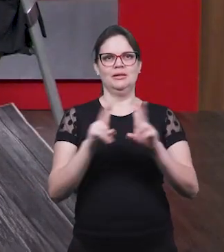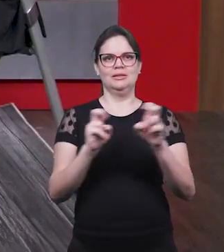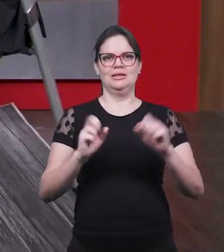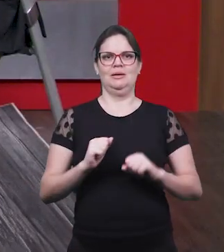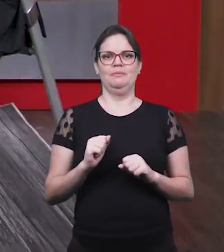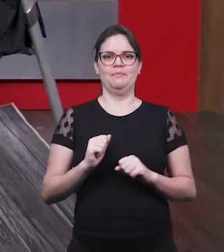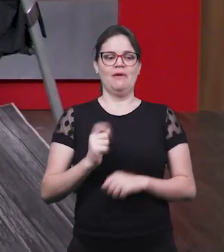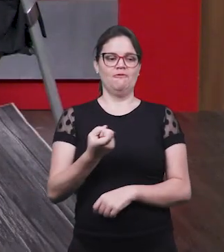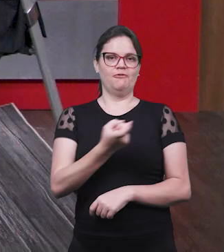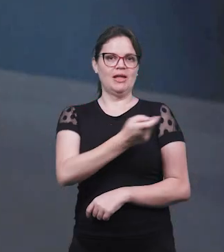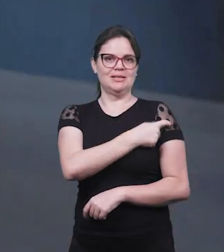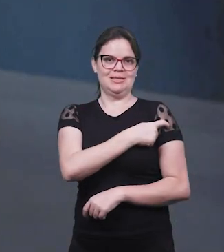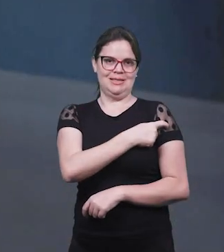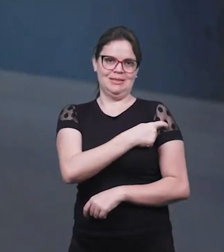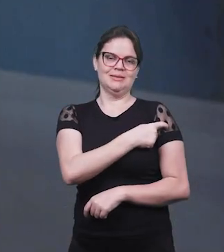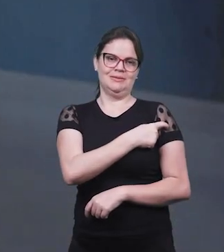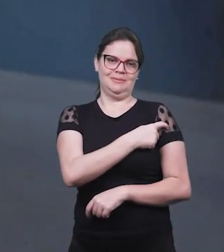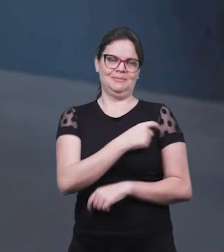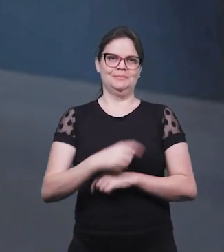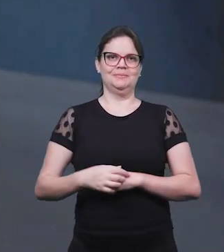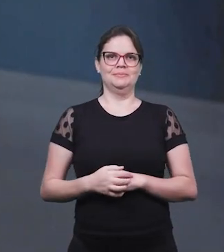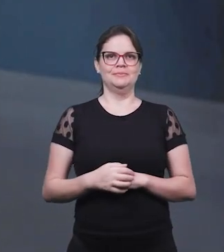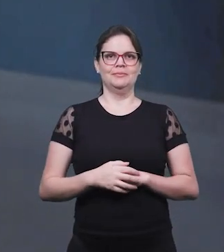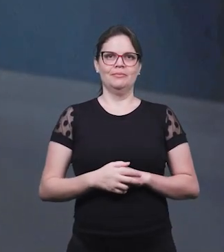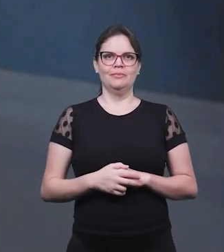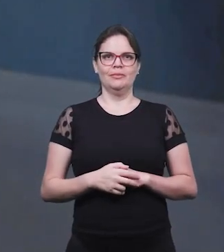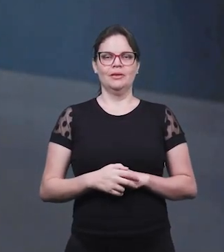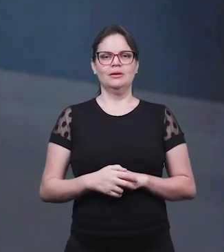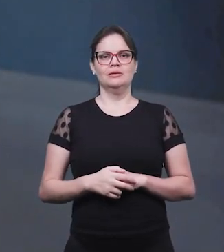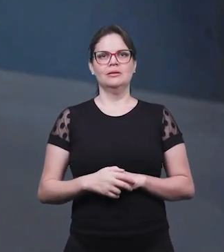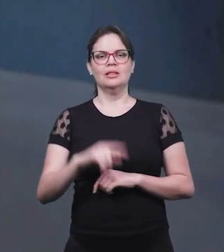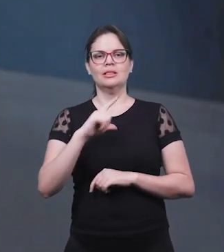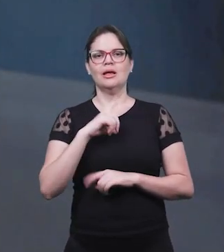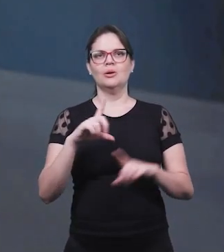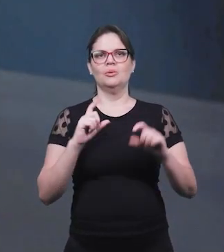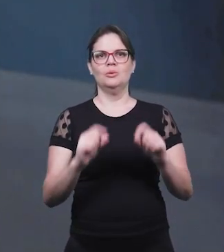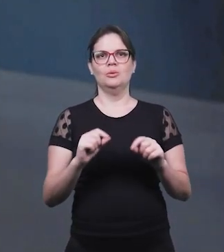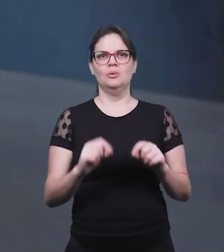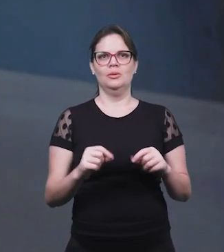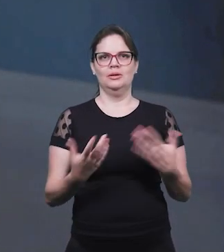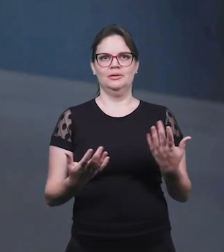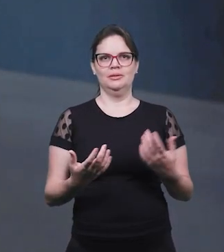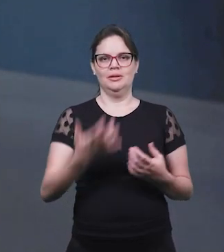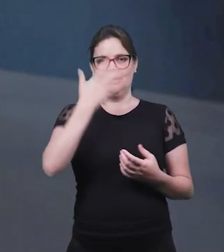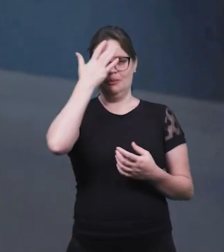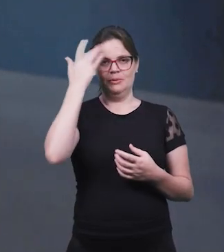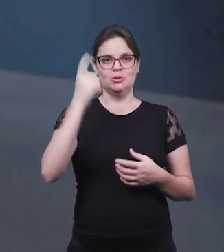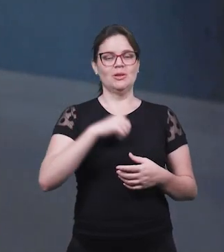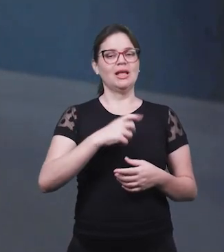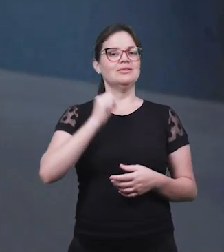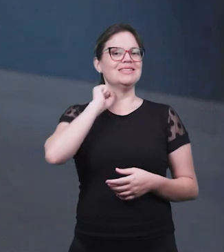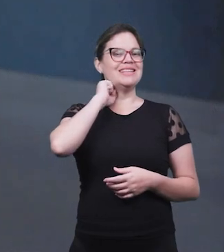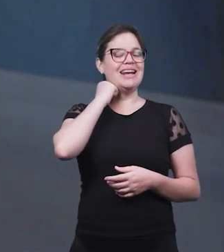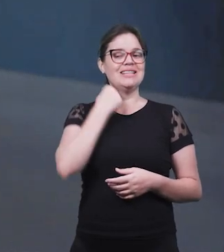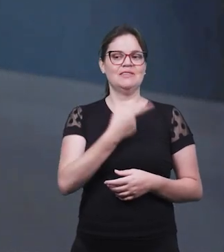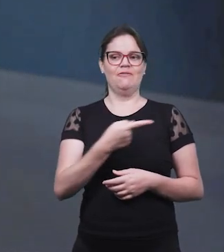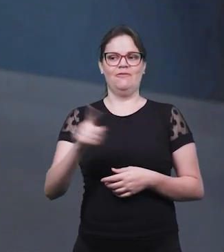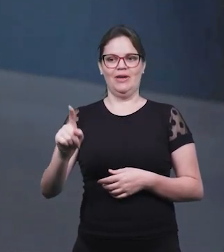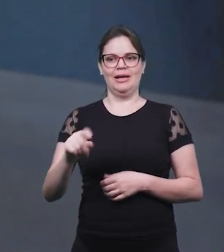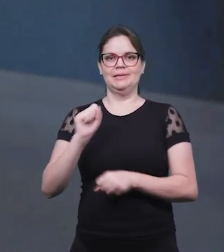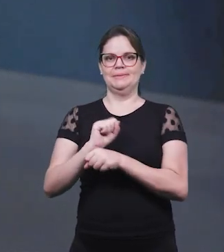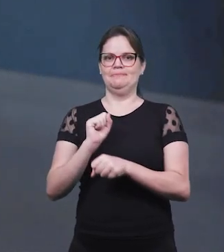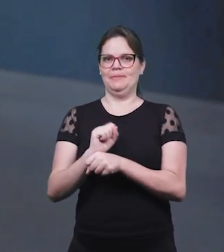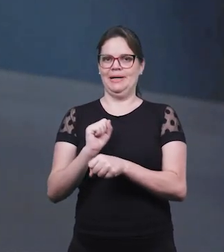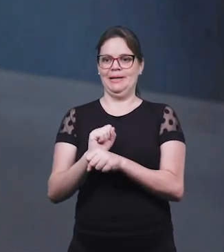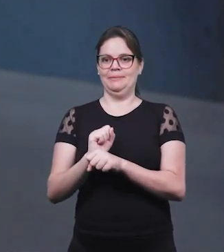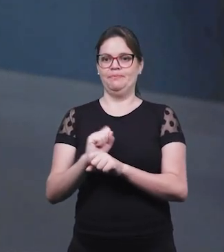da vacinação. Ao relato de que o animal ele tem um estresse para ir, tem um estresse para esperar,